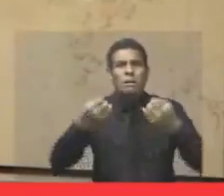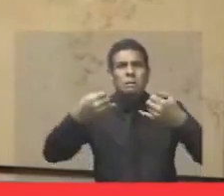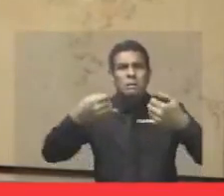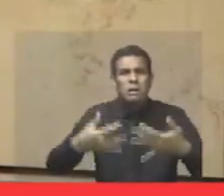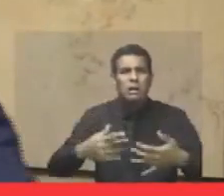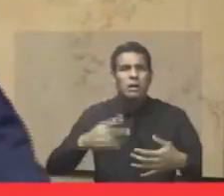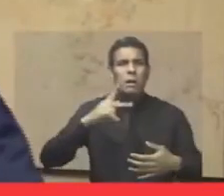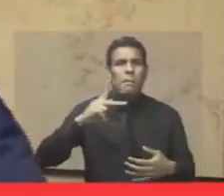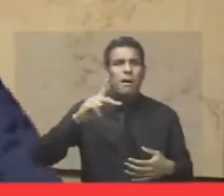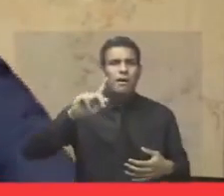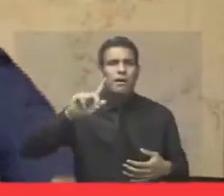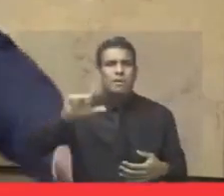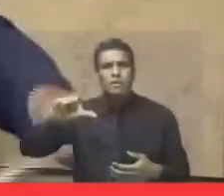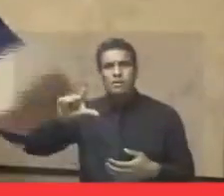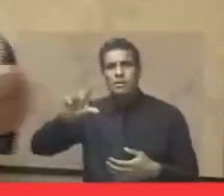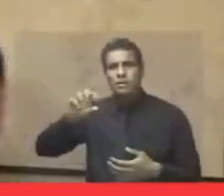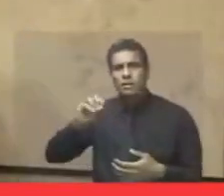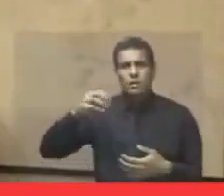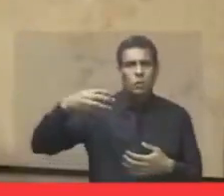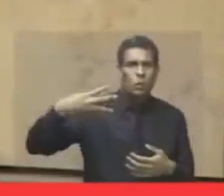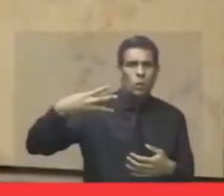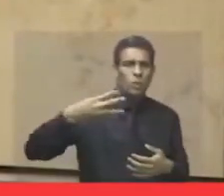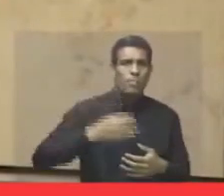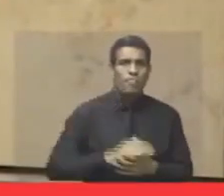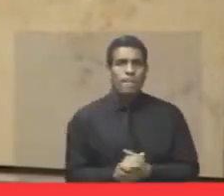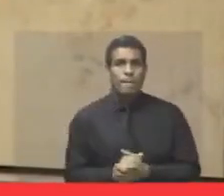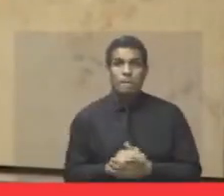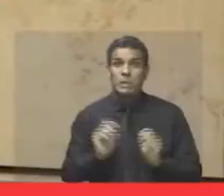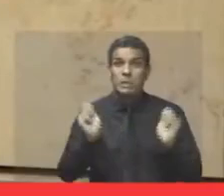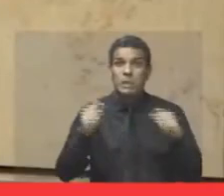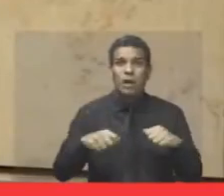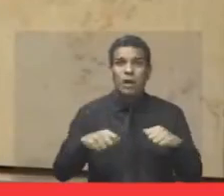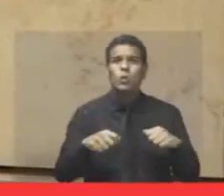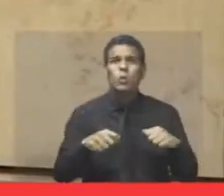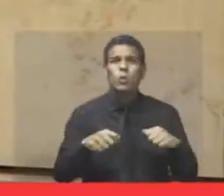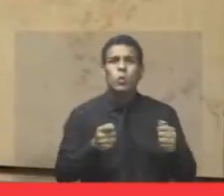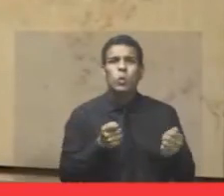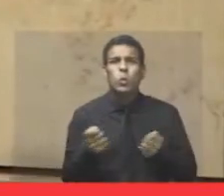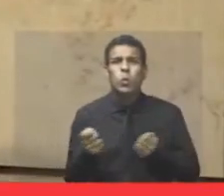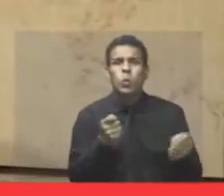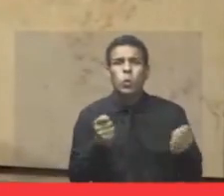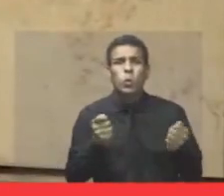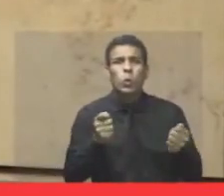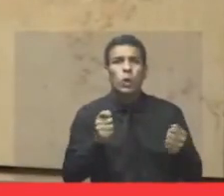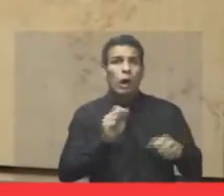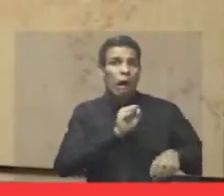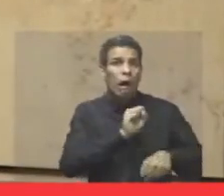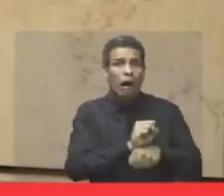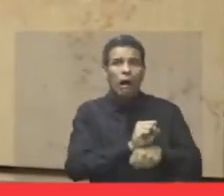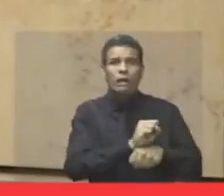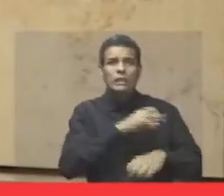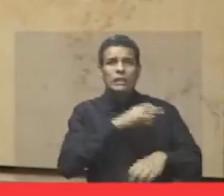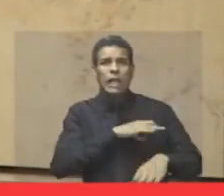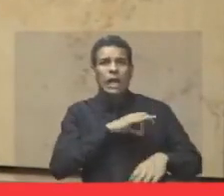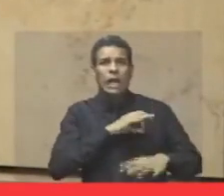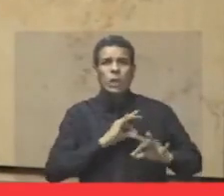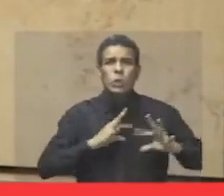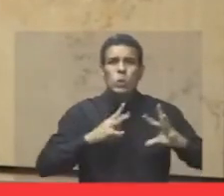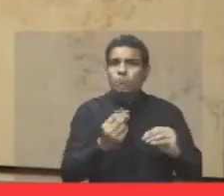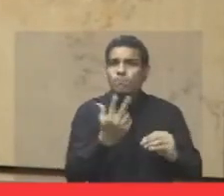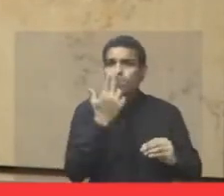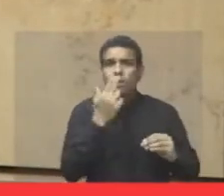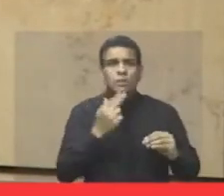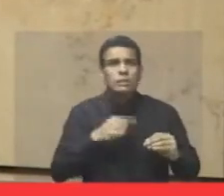PLC? Primeiro, a possibilidade de congelamento de salários por mais tempo.